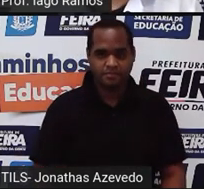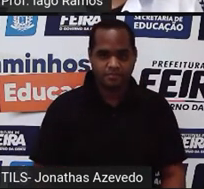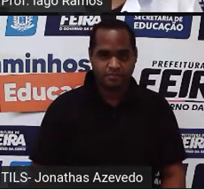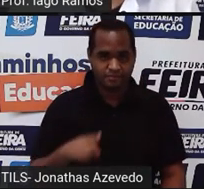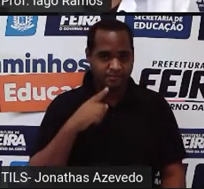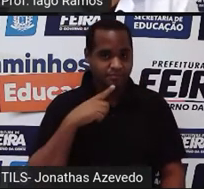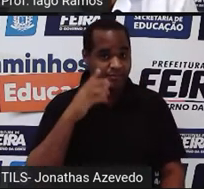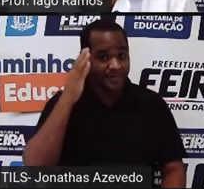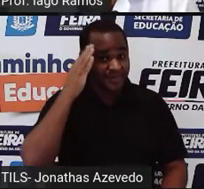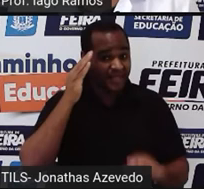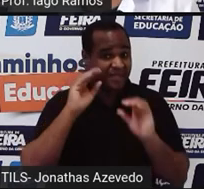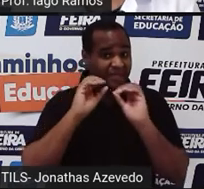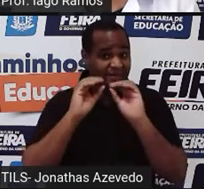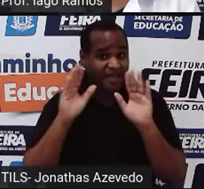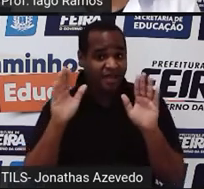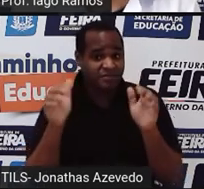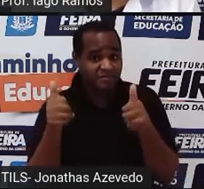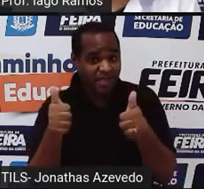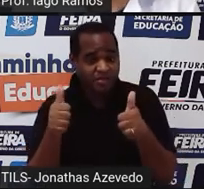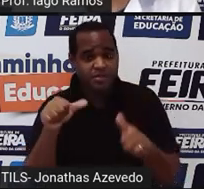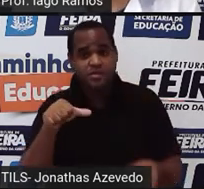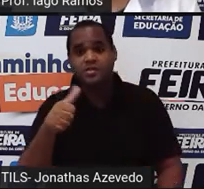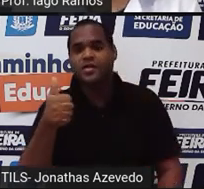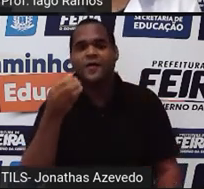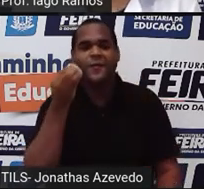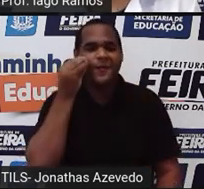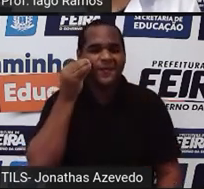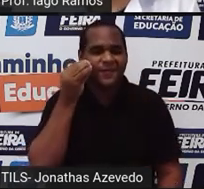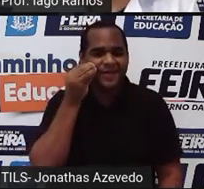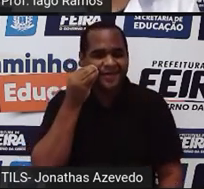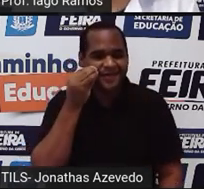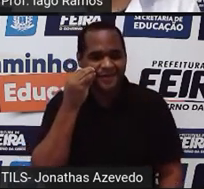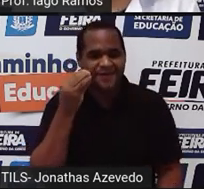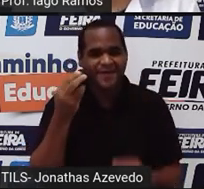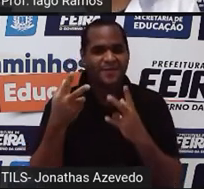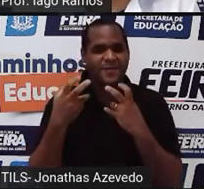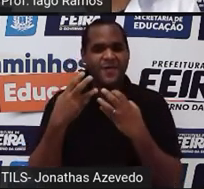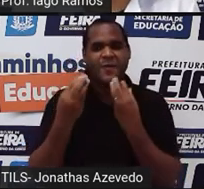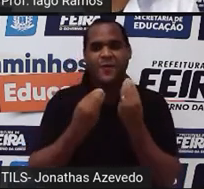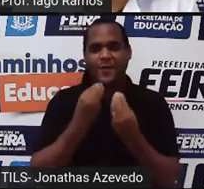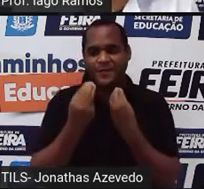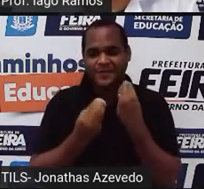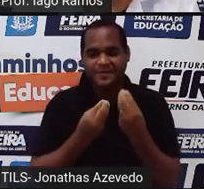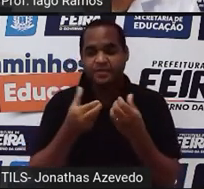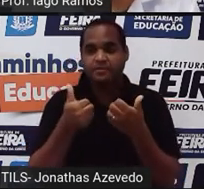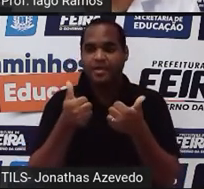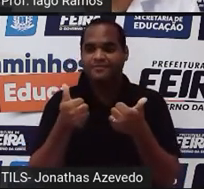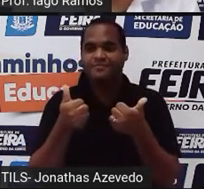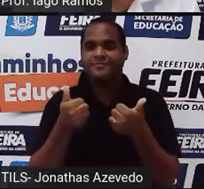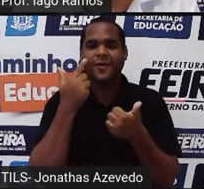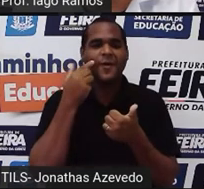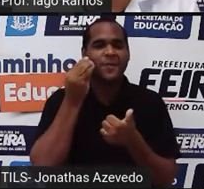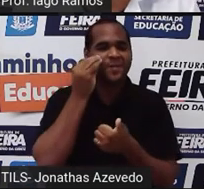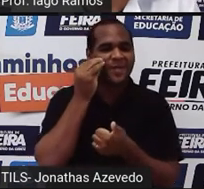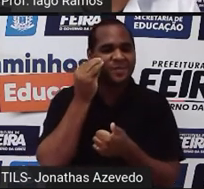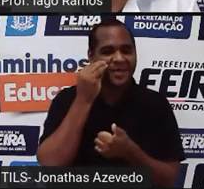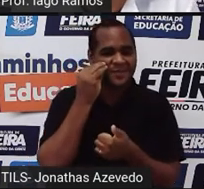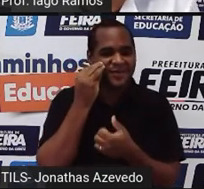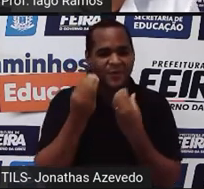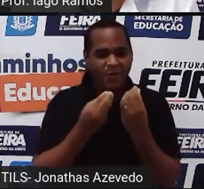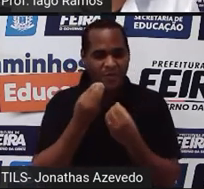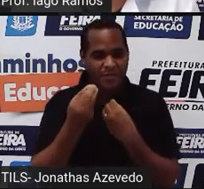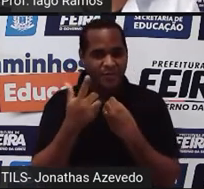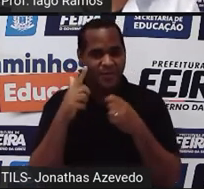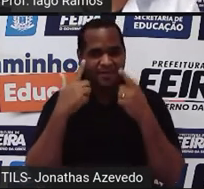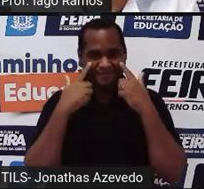Você entendeu? Será? Vamos testar para perceber se a gente entendeu mesmo. Então, como é que a gente vai testar? Na